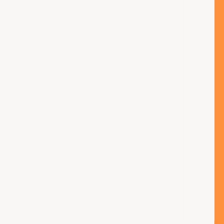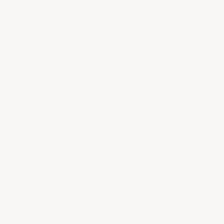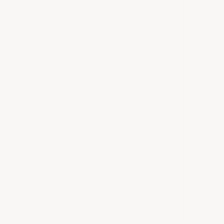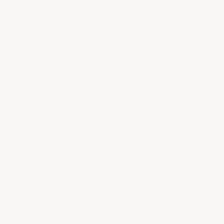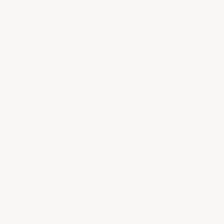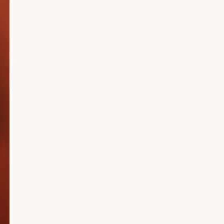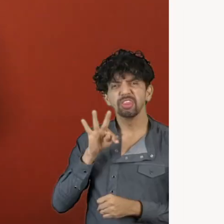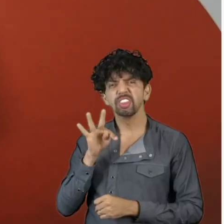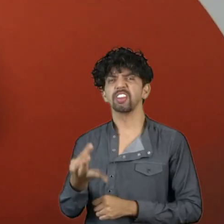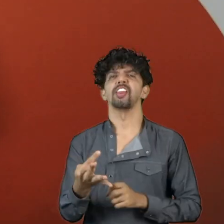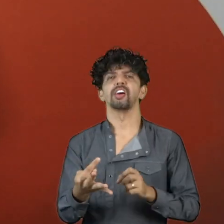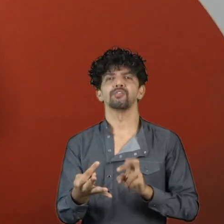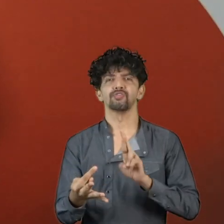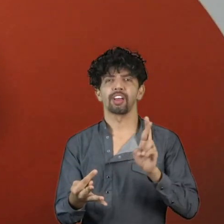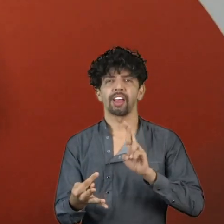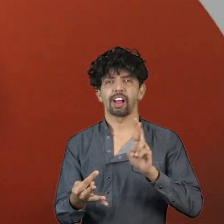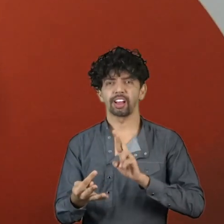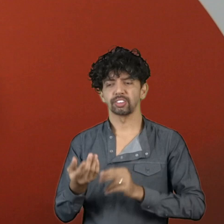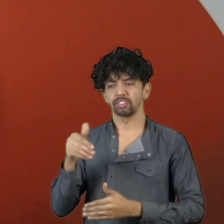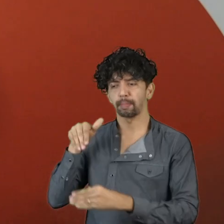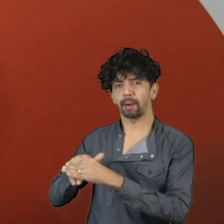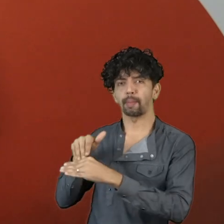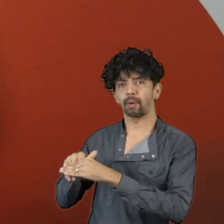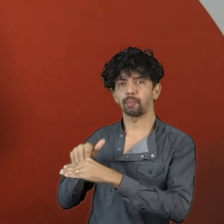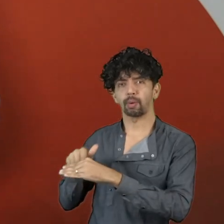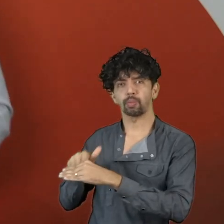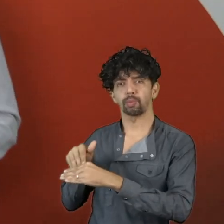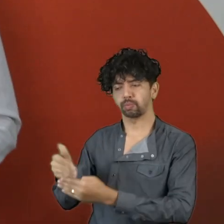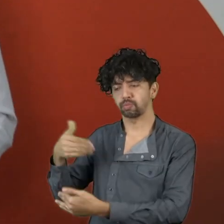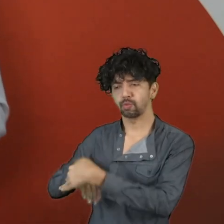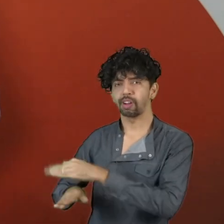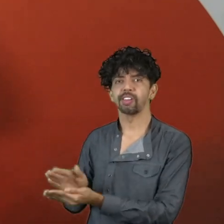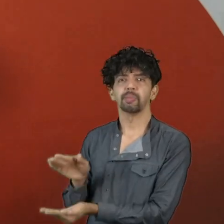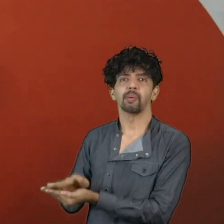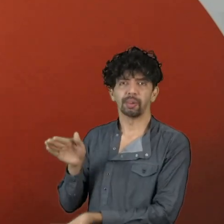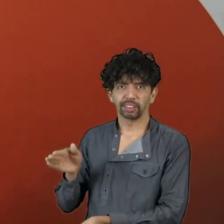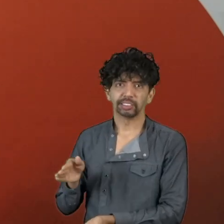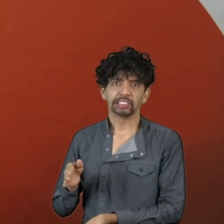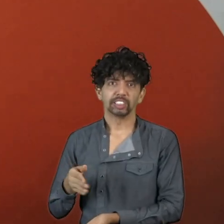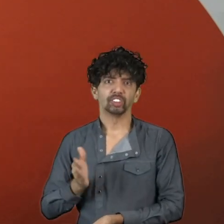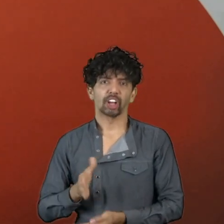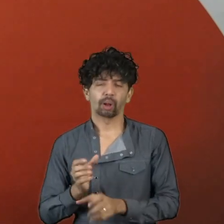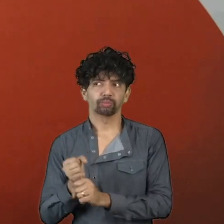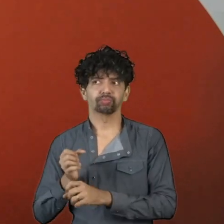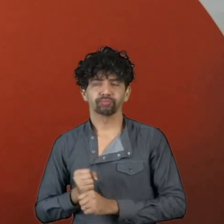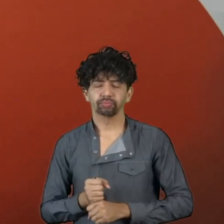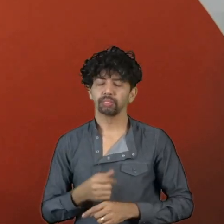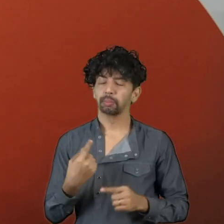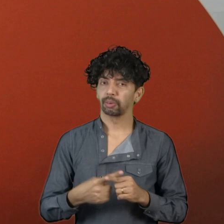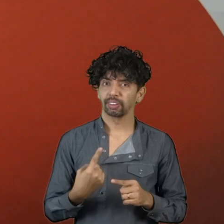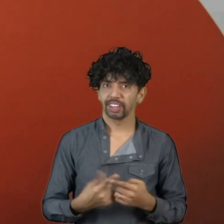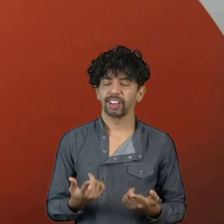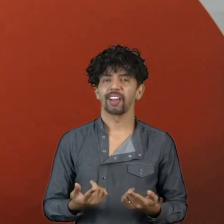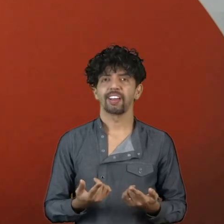poupança. O que mostra que o brasileiro começou a guardar dinheiro. Mas